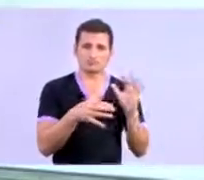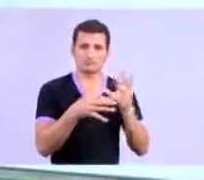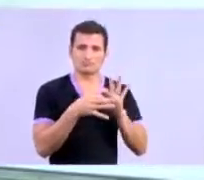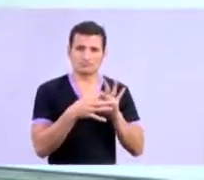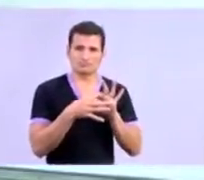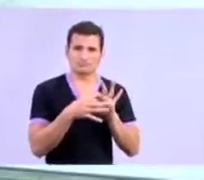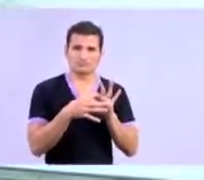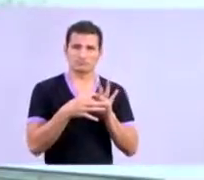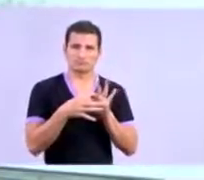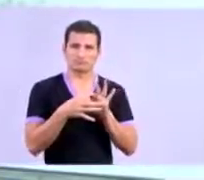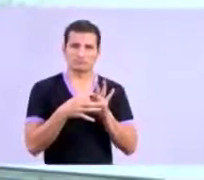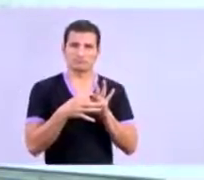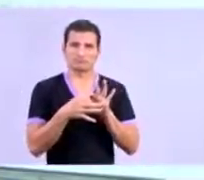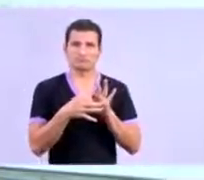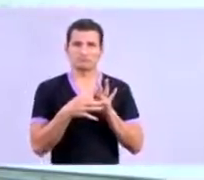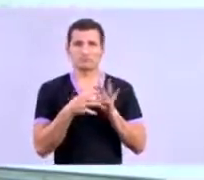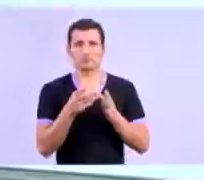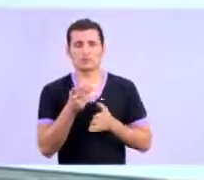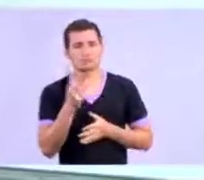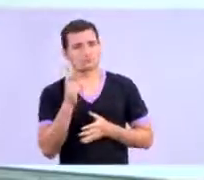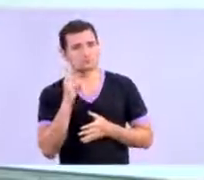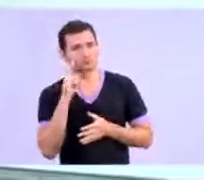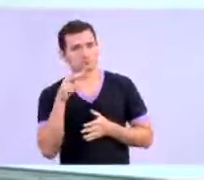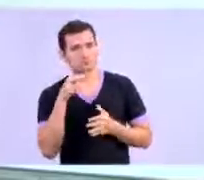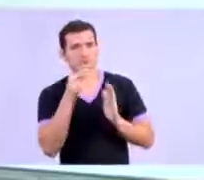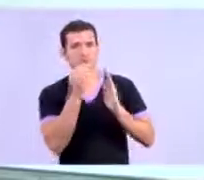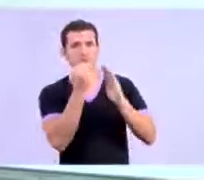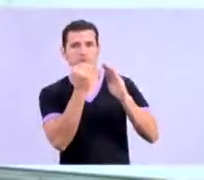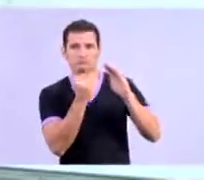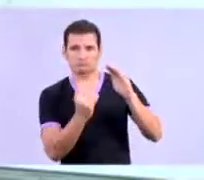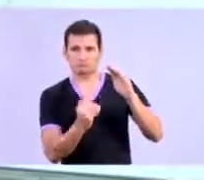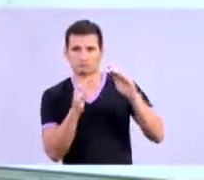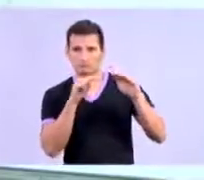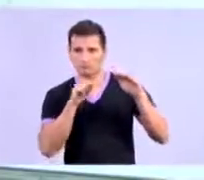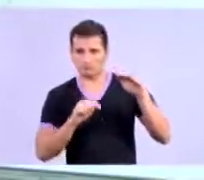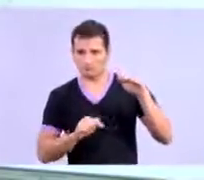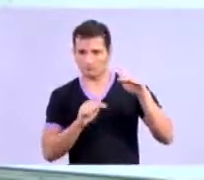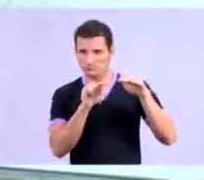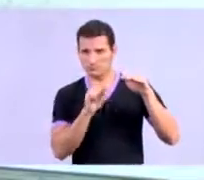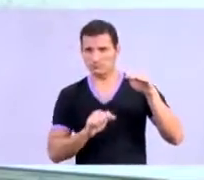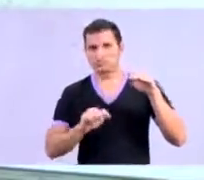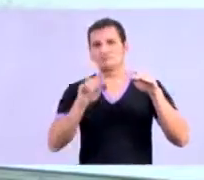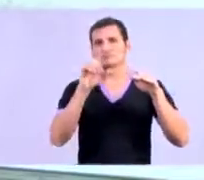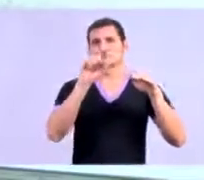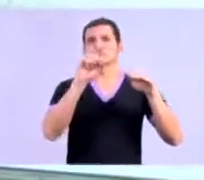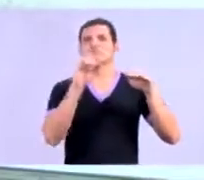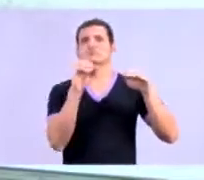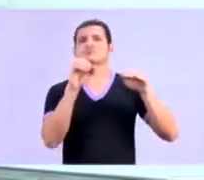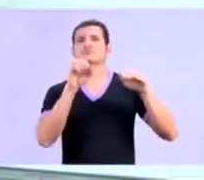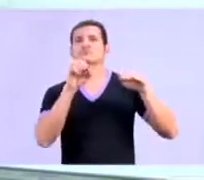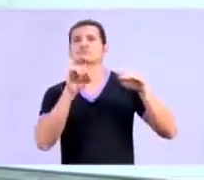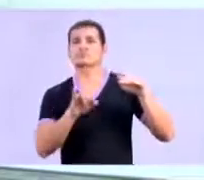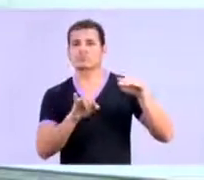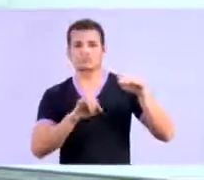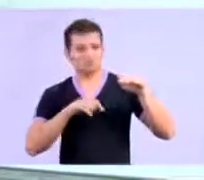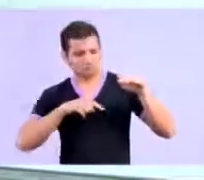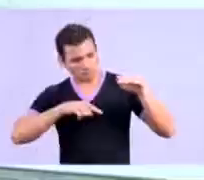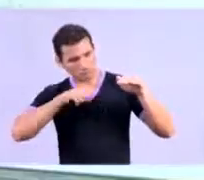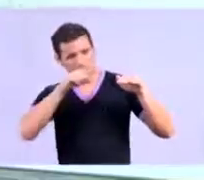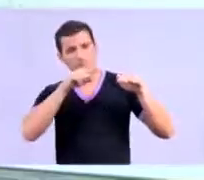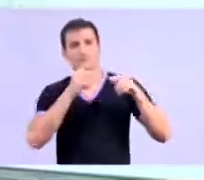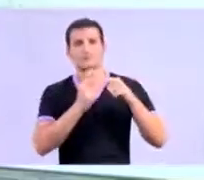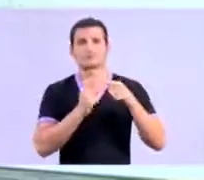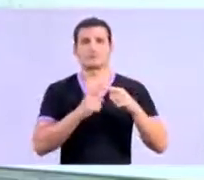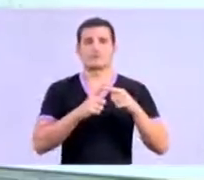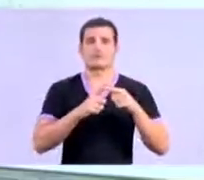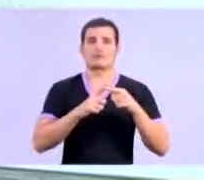vai olhar no modelo OSI, né? Pensando no modelo OSI, olhando de baixo para cima. Por quê? A maioria dos